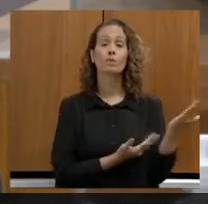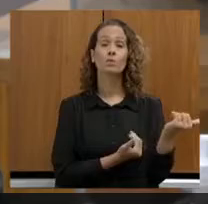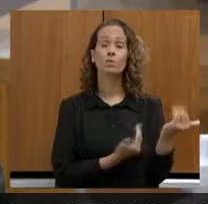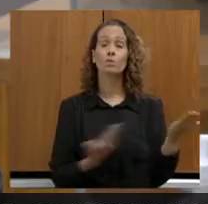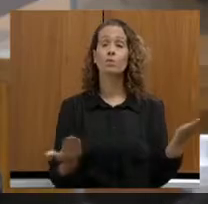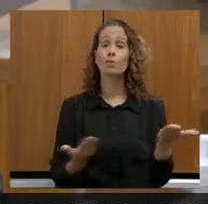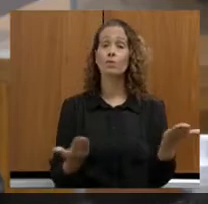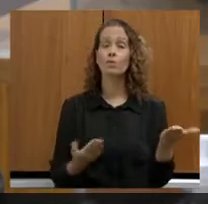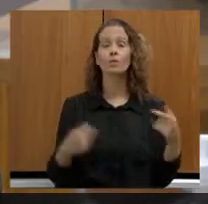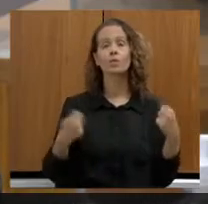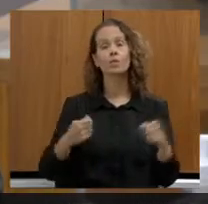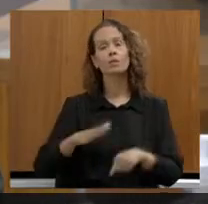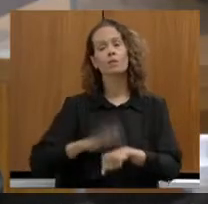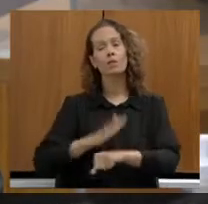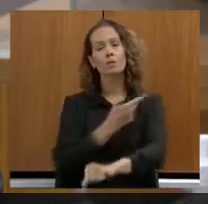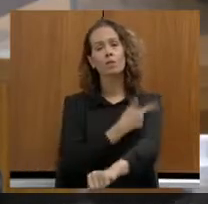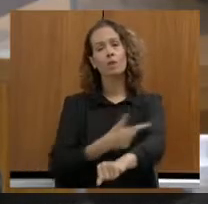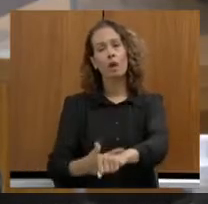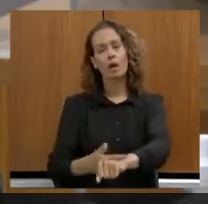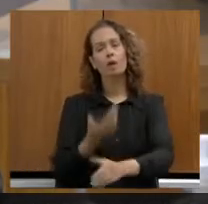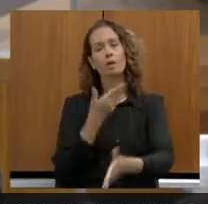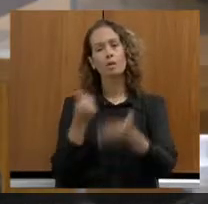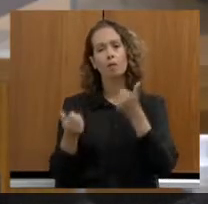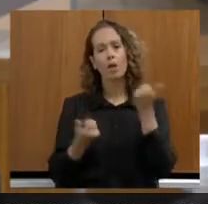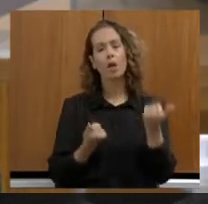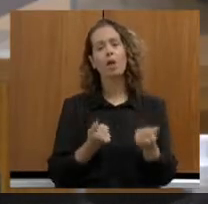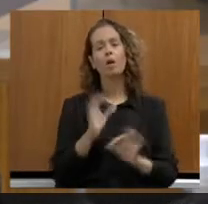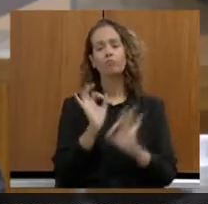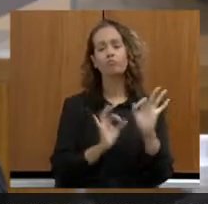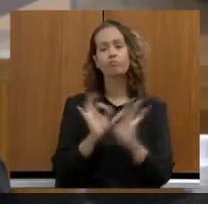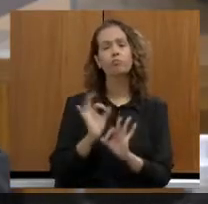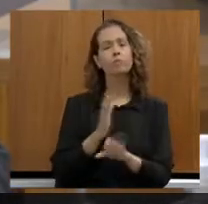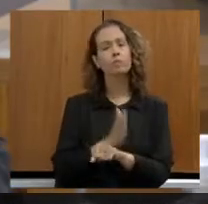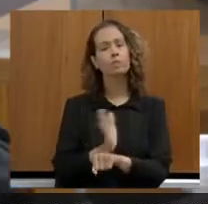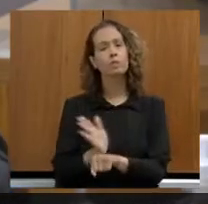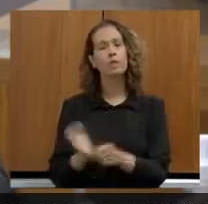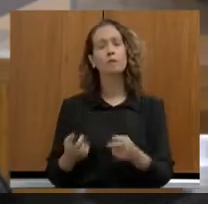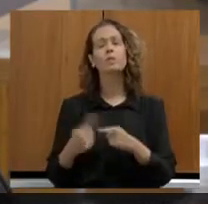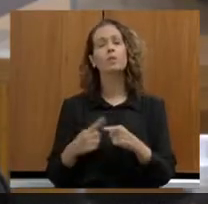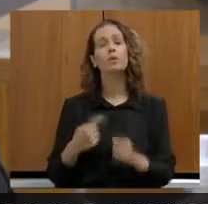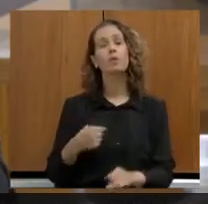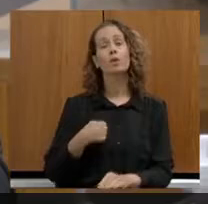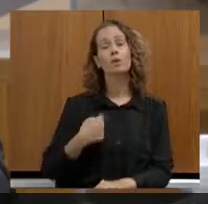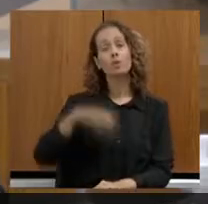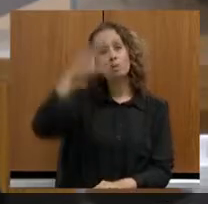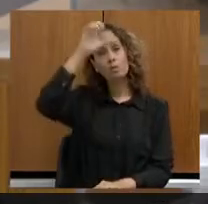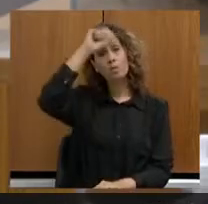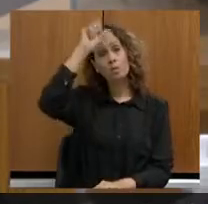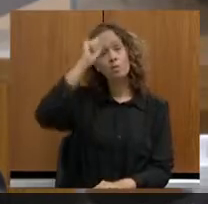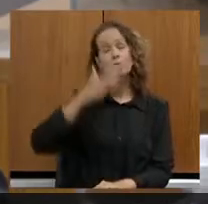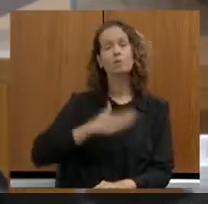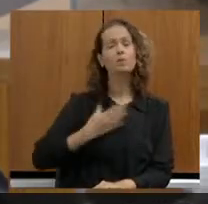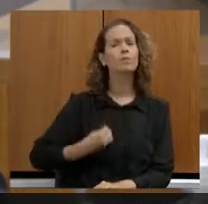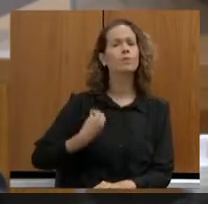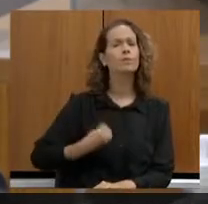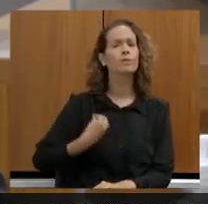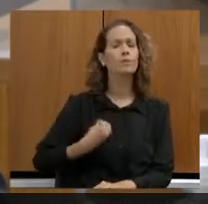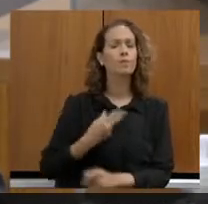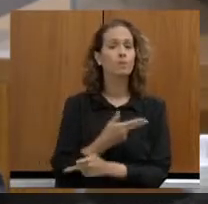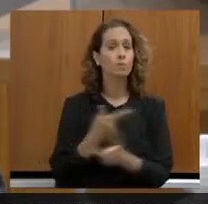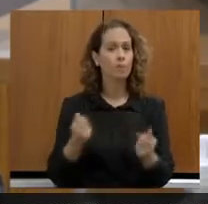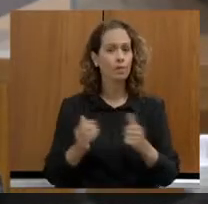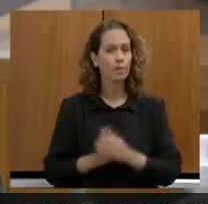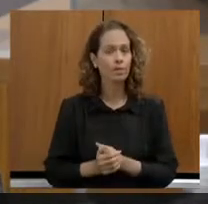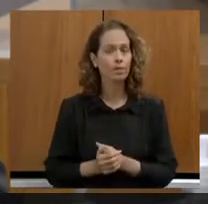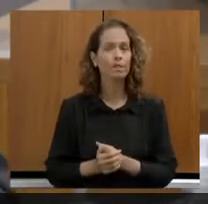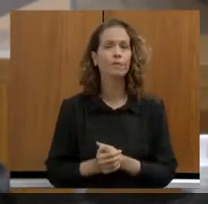mais educada mais eficiente mais disciplinada que eu aprendi uma coisa na minha vida não